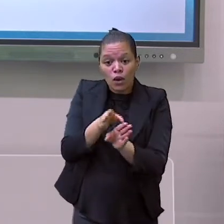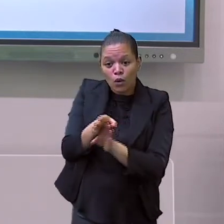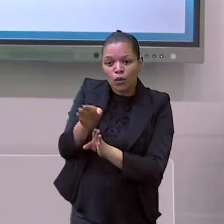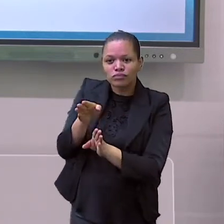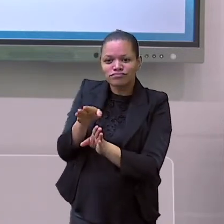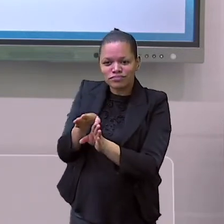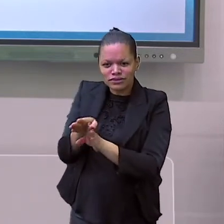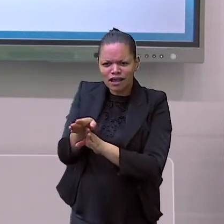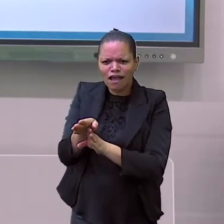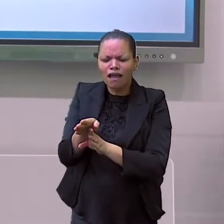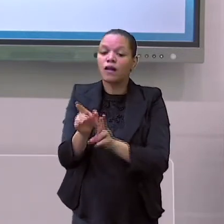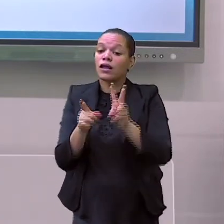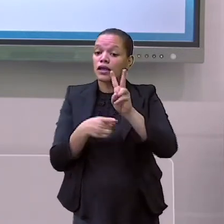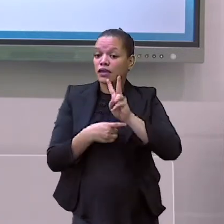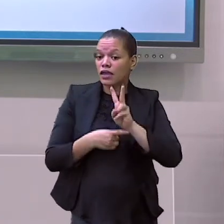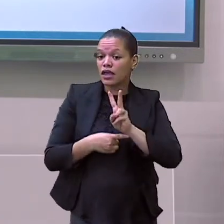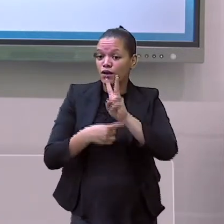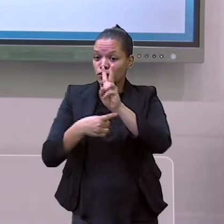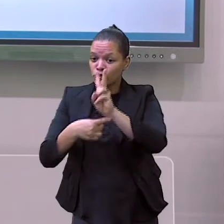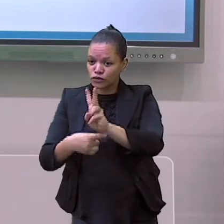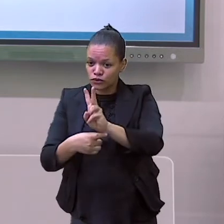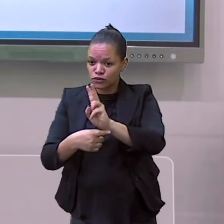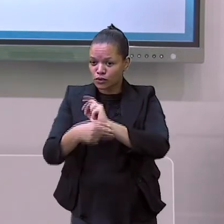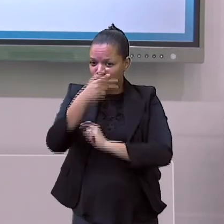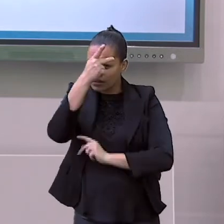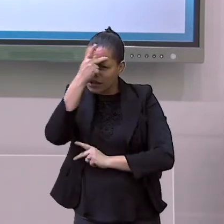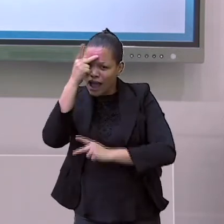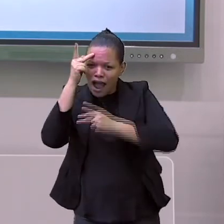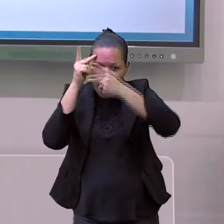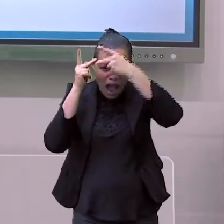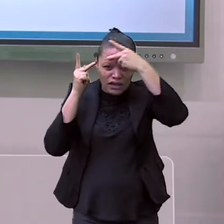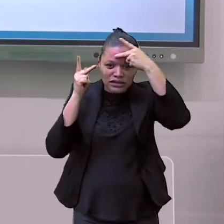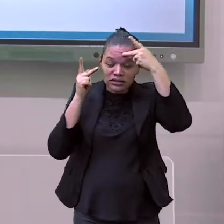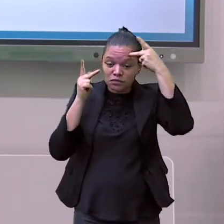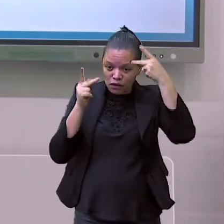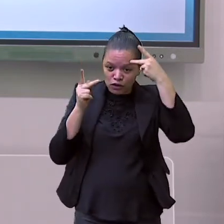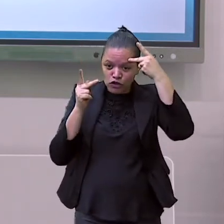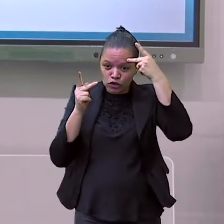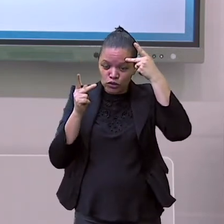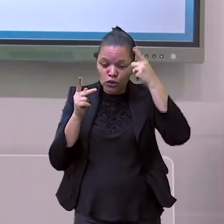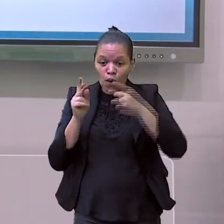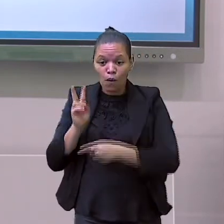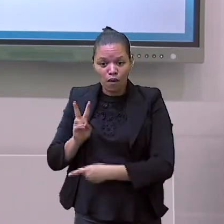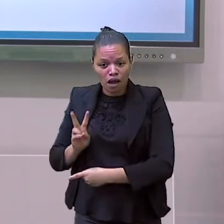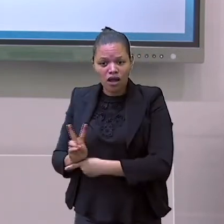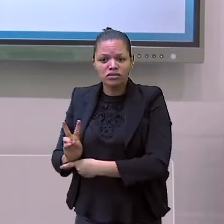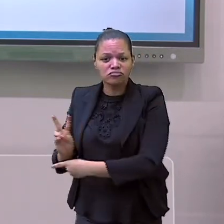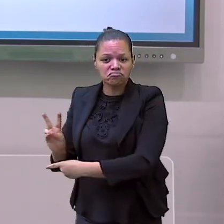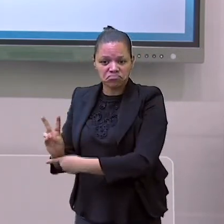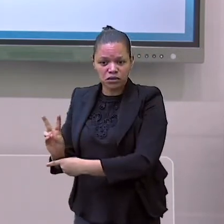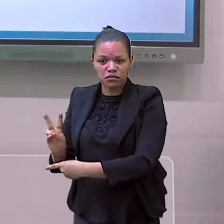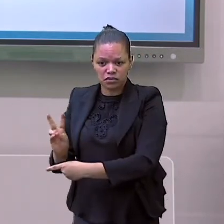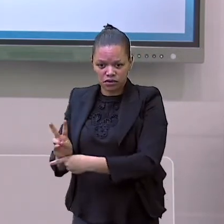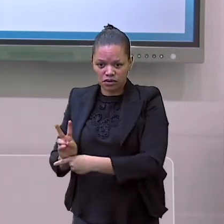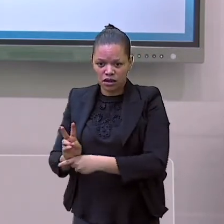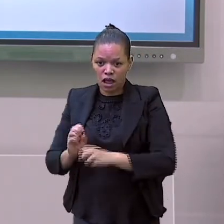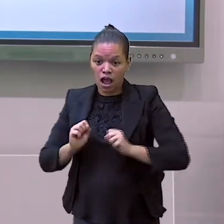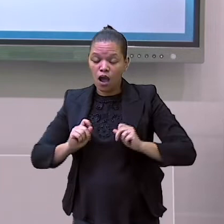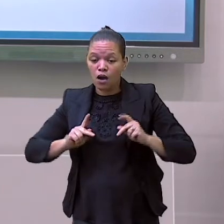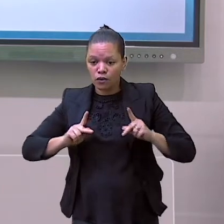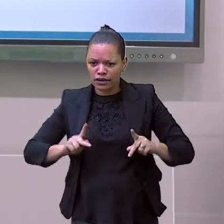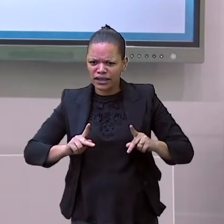calendário de vacina, quando nós temos uma pandemia. Então, ela vai sempre estar